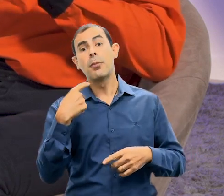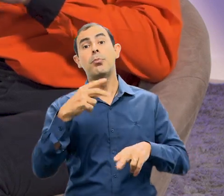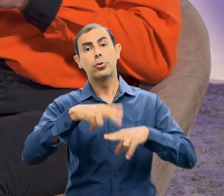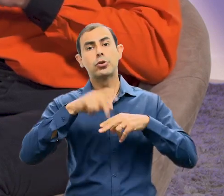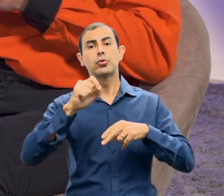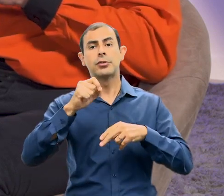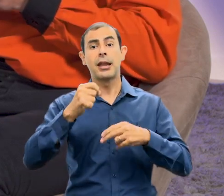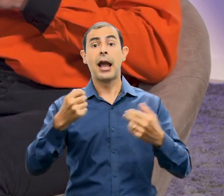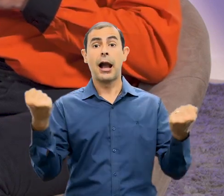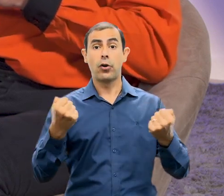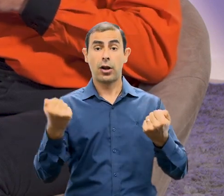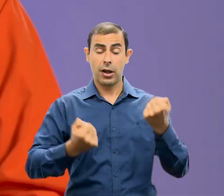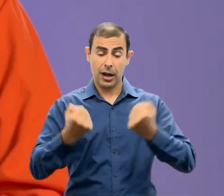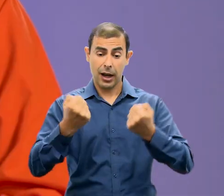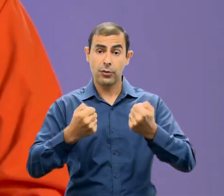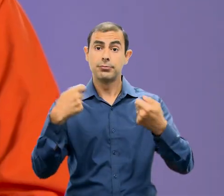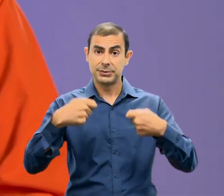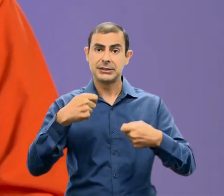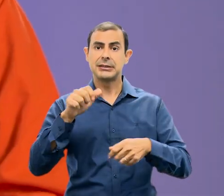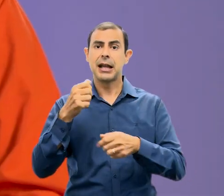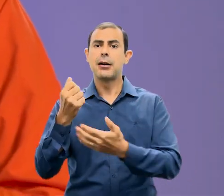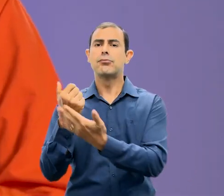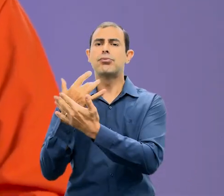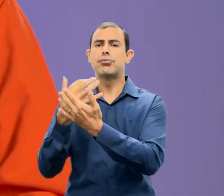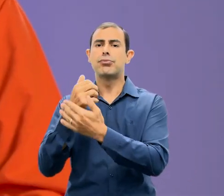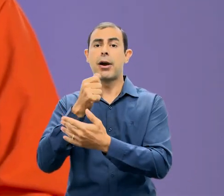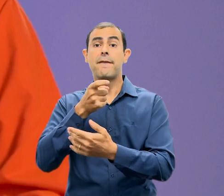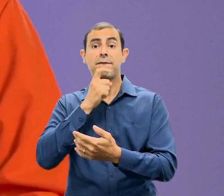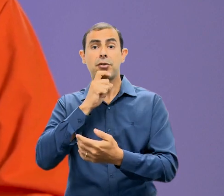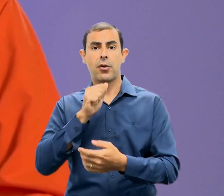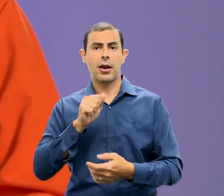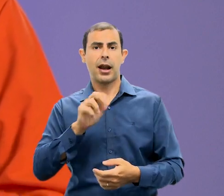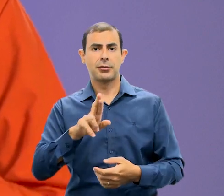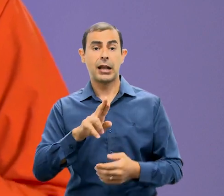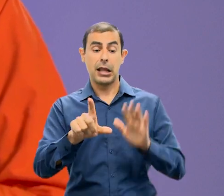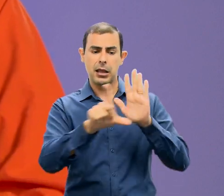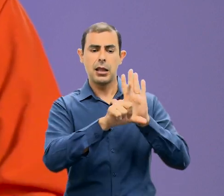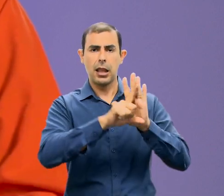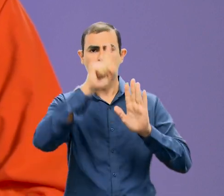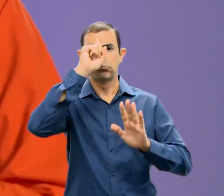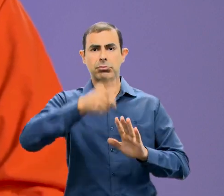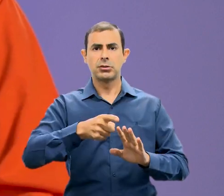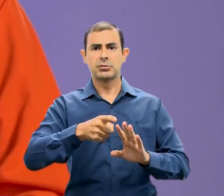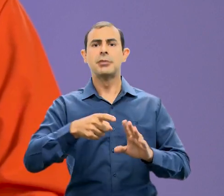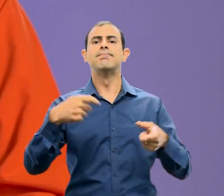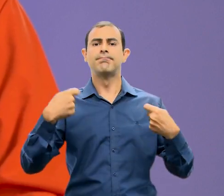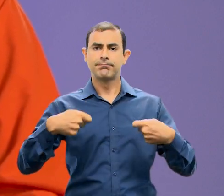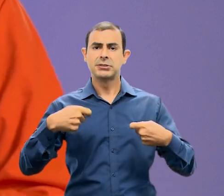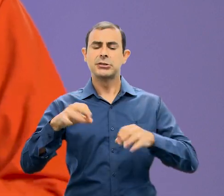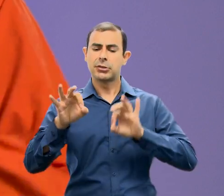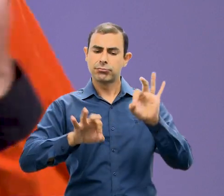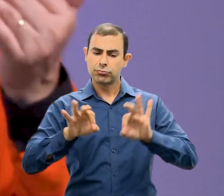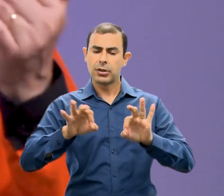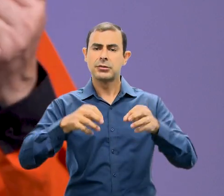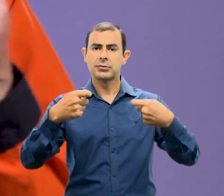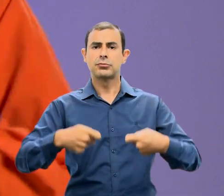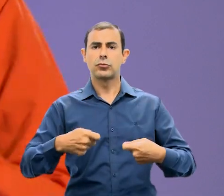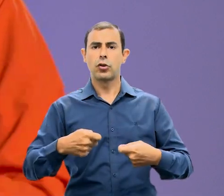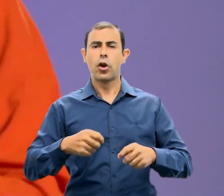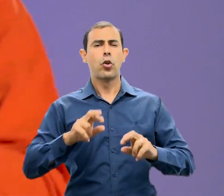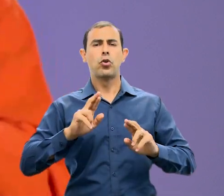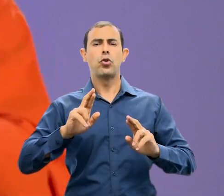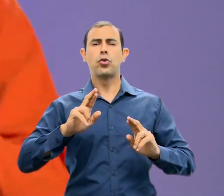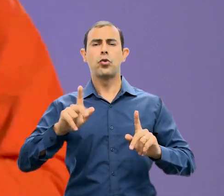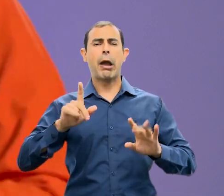ar-condicionado. Então, hoje os animais em Campo Grande, por lei, eles têm que ser transportados em veículos com ar-condicionado. Não é um luxo,